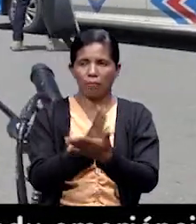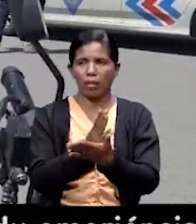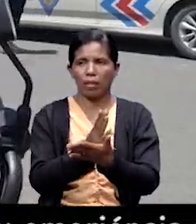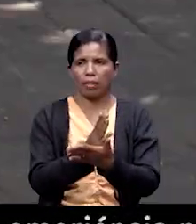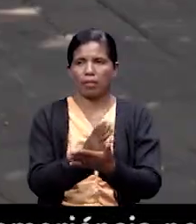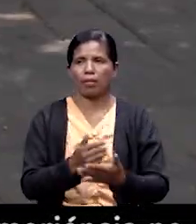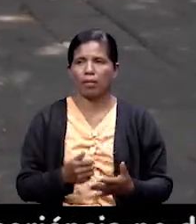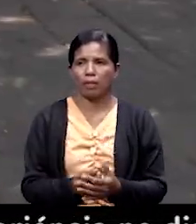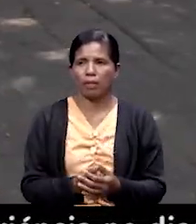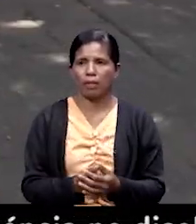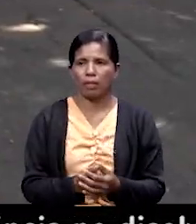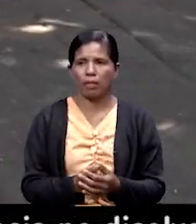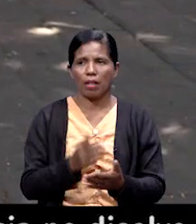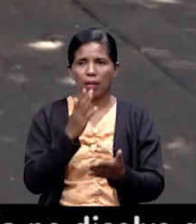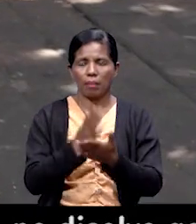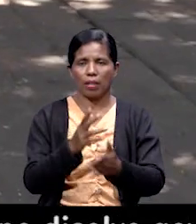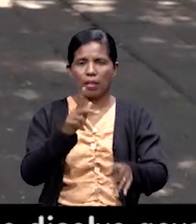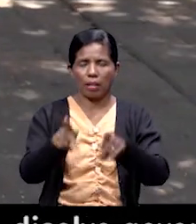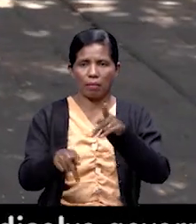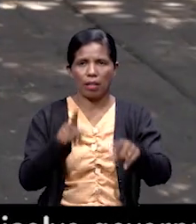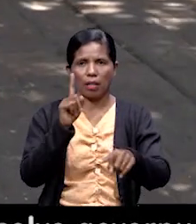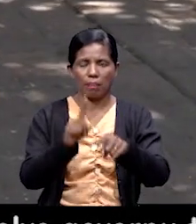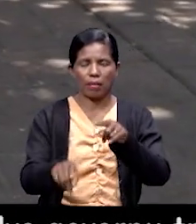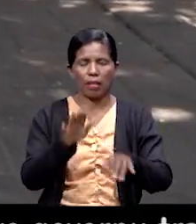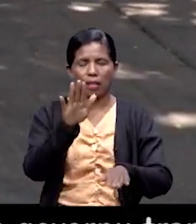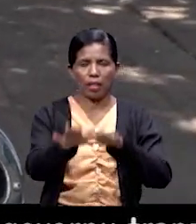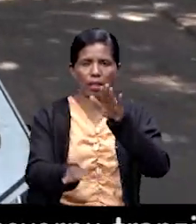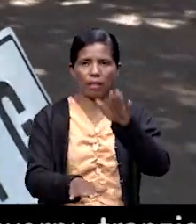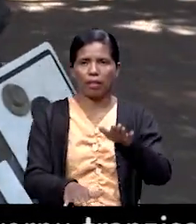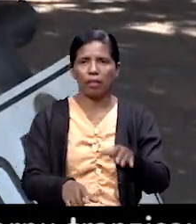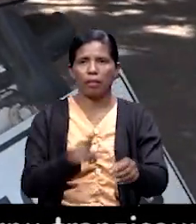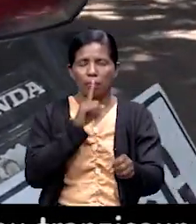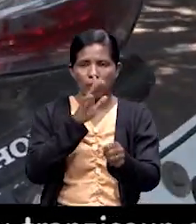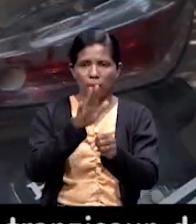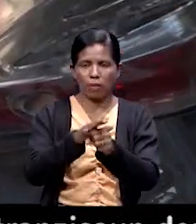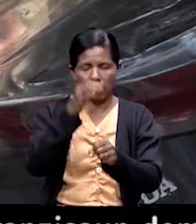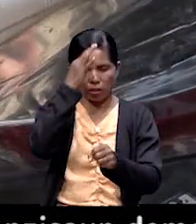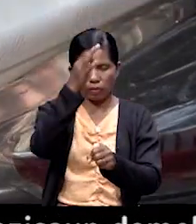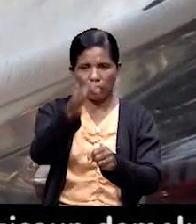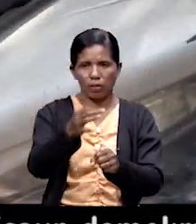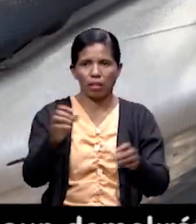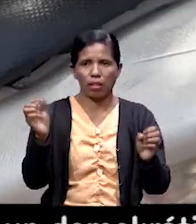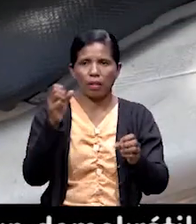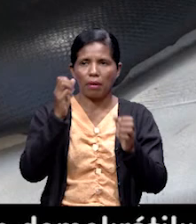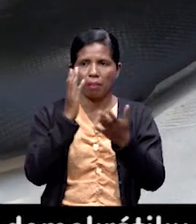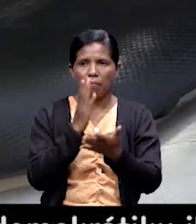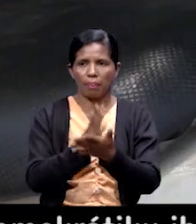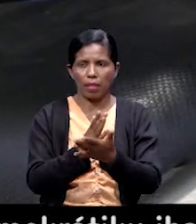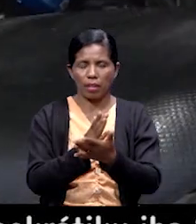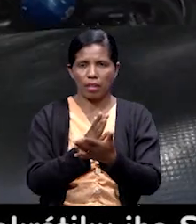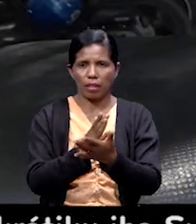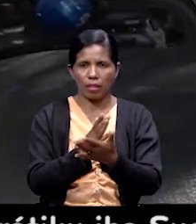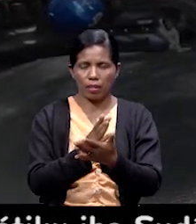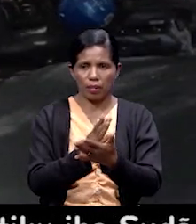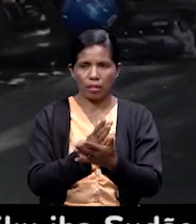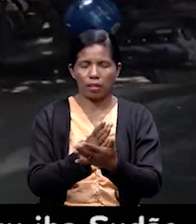letem. Rodi impede, é mais labele, lawain. Comandante ne promete bawin se la tolera motorizada ne be para ia recinto